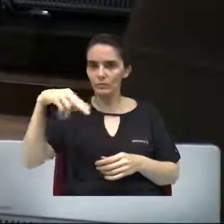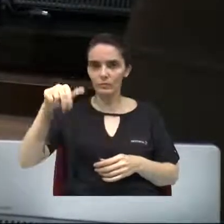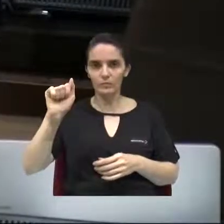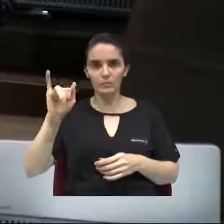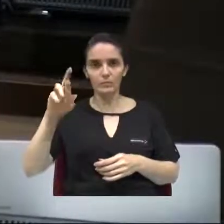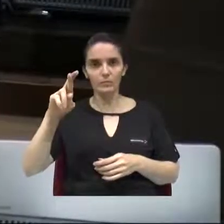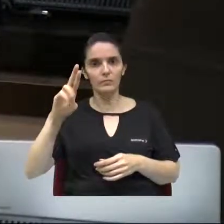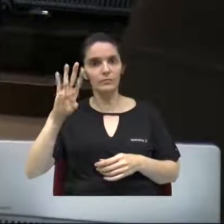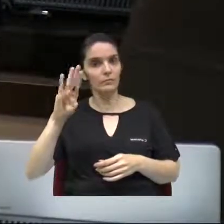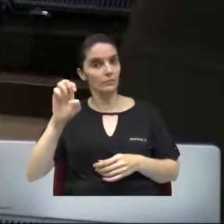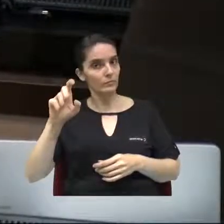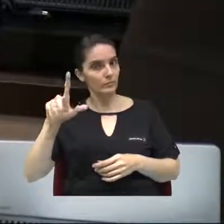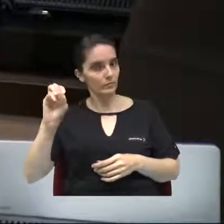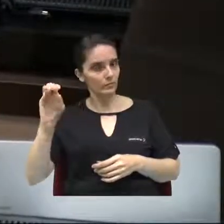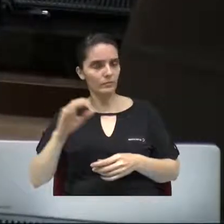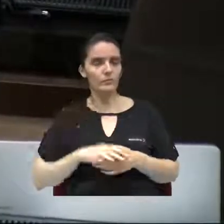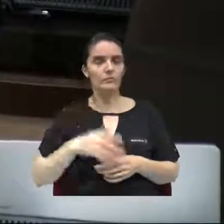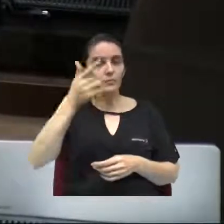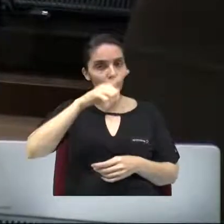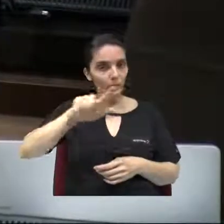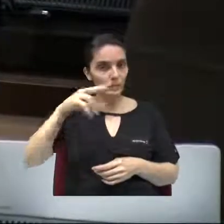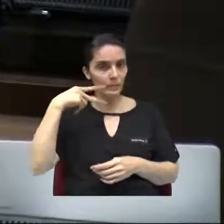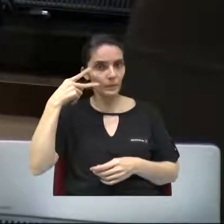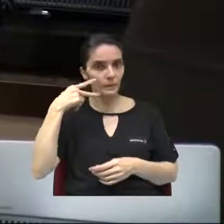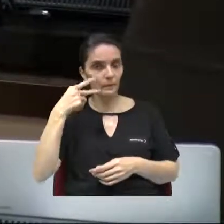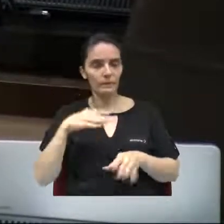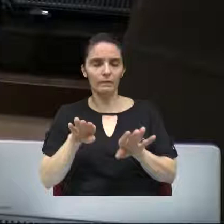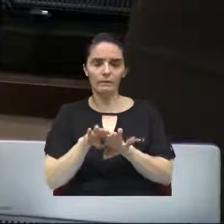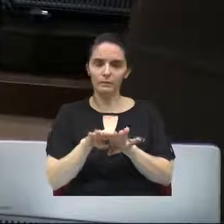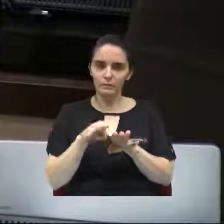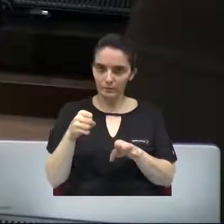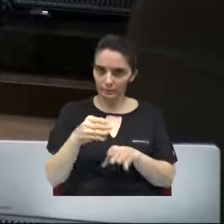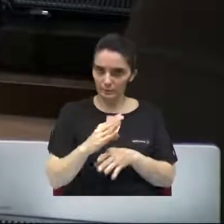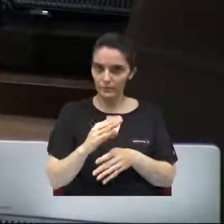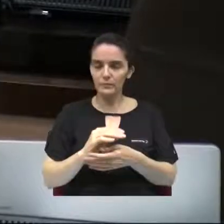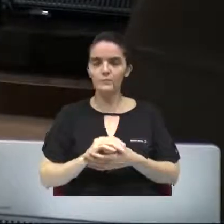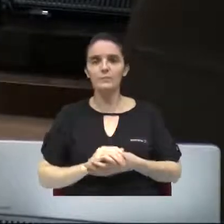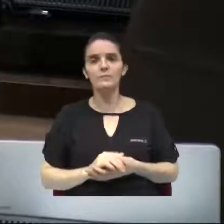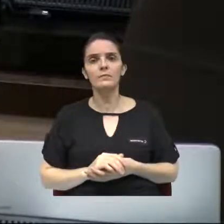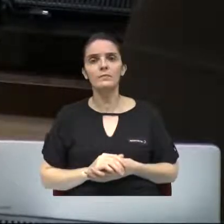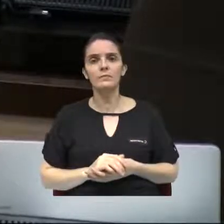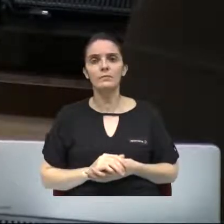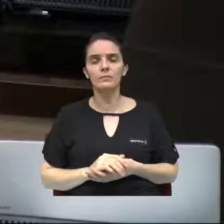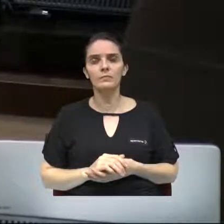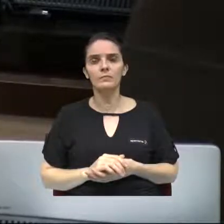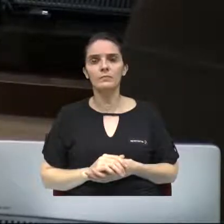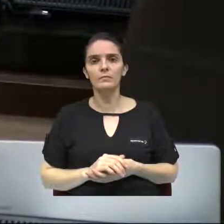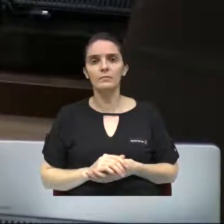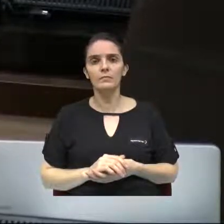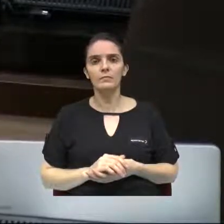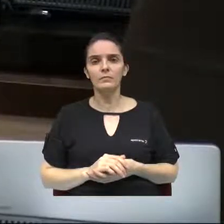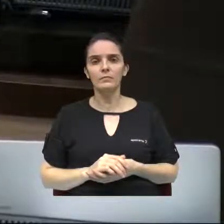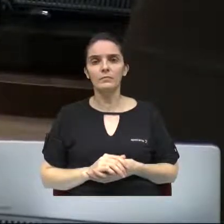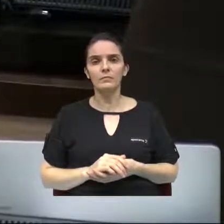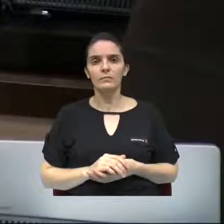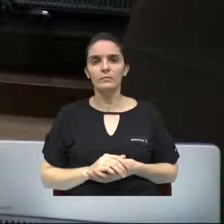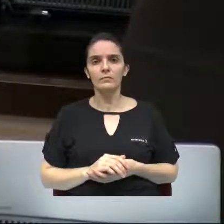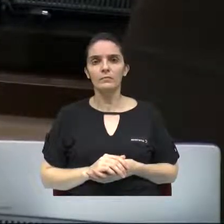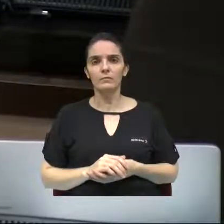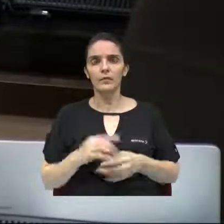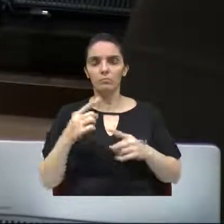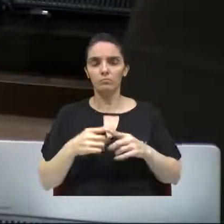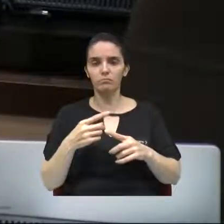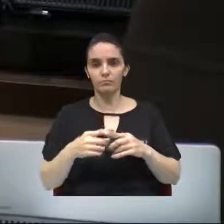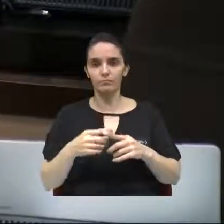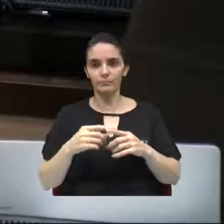foi. Outros vereadores, outros colegas. Estava em uma oportunidade, em um círculo de